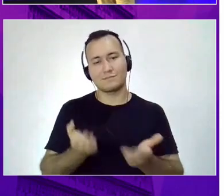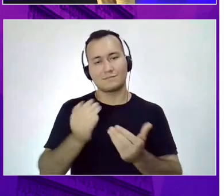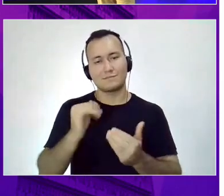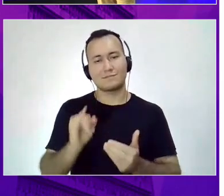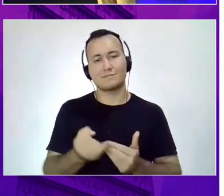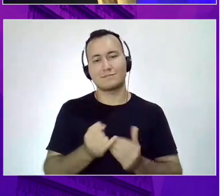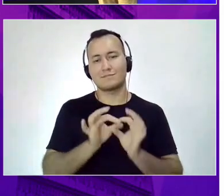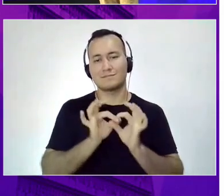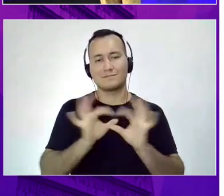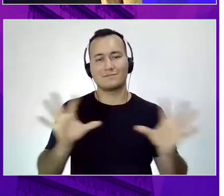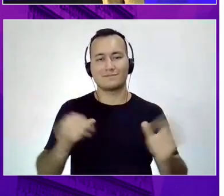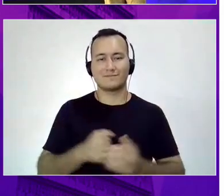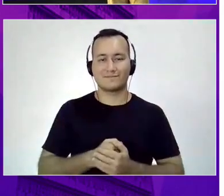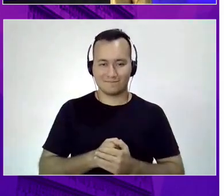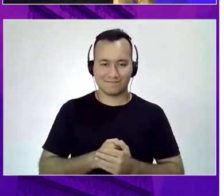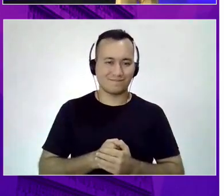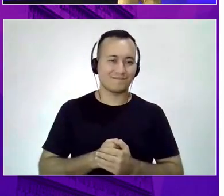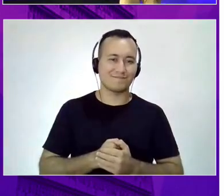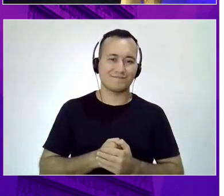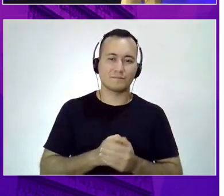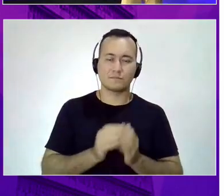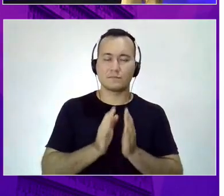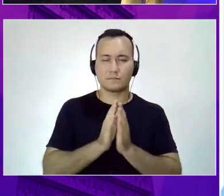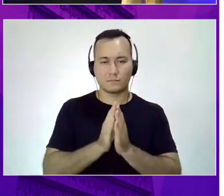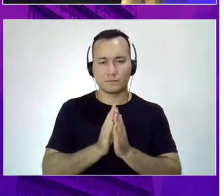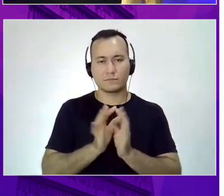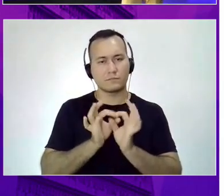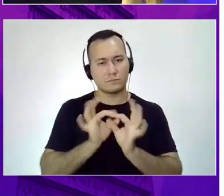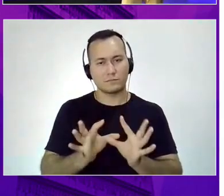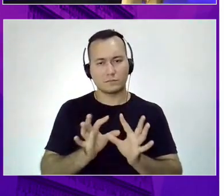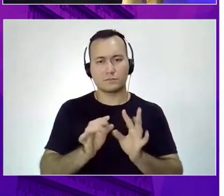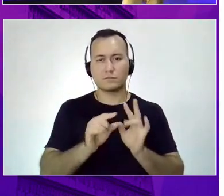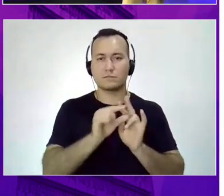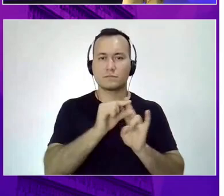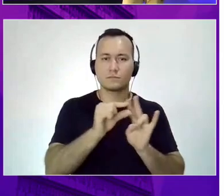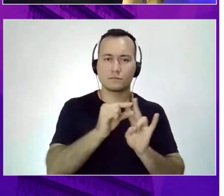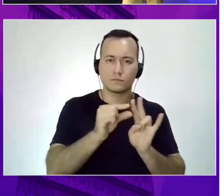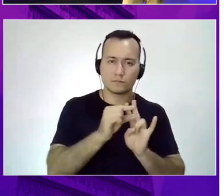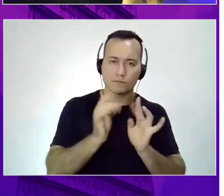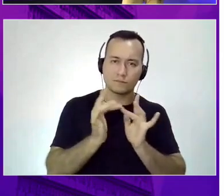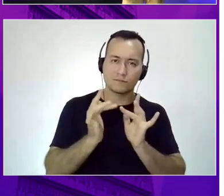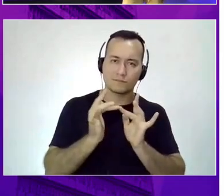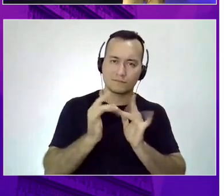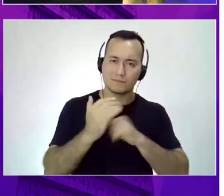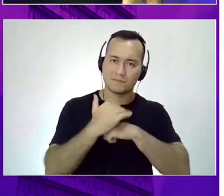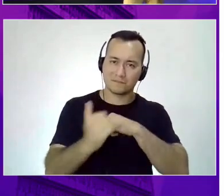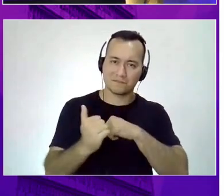sobre tecnologia, por favor, me adicione no LinkedIn. Obrigado pela oportunidade.